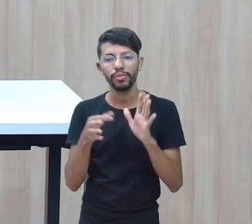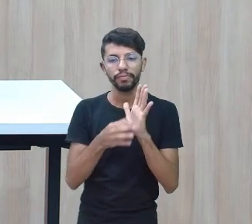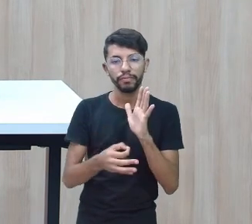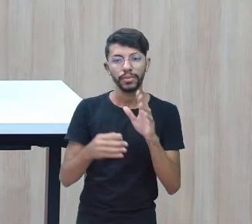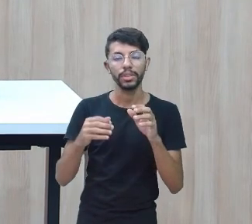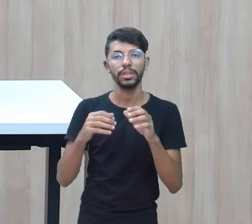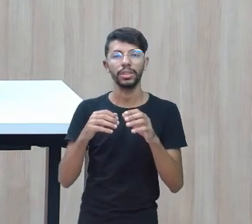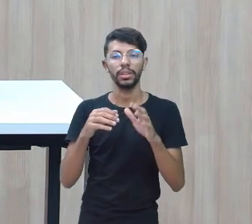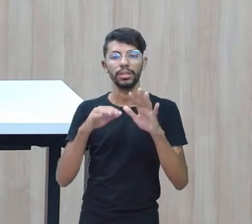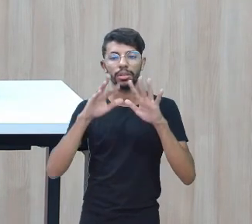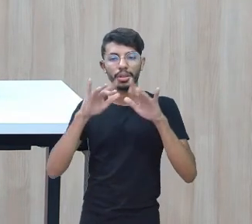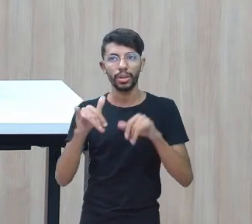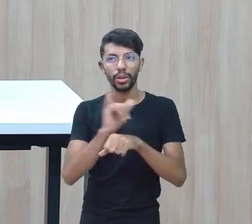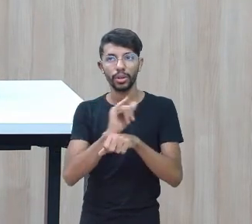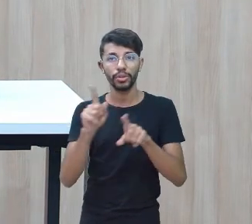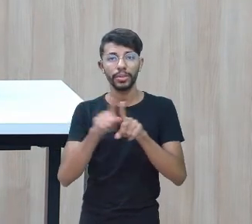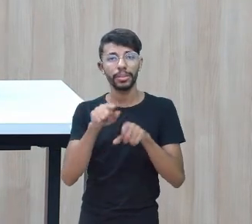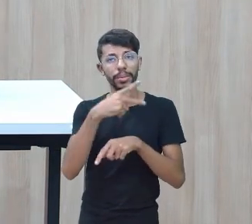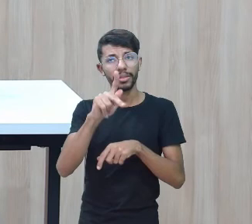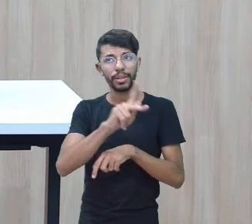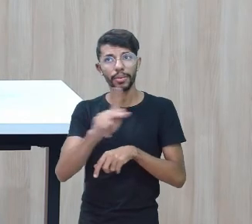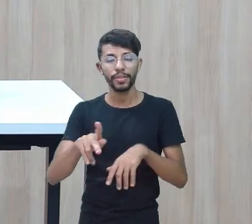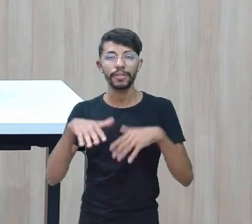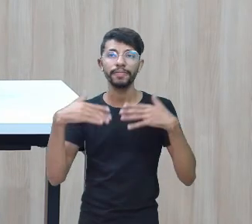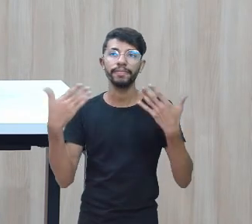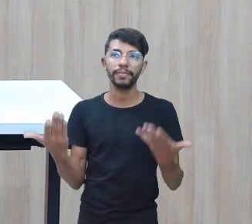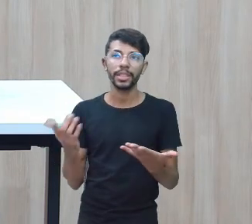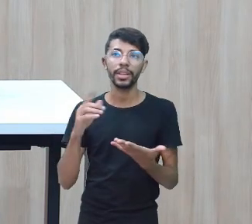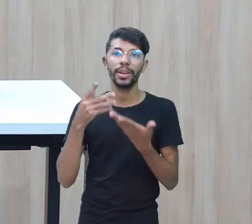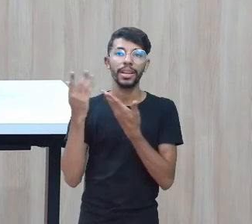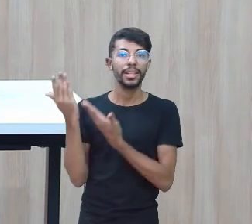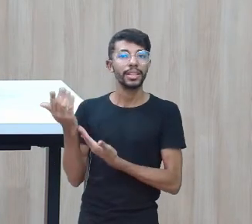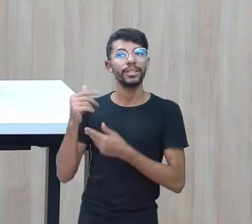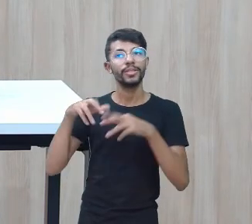nas próximas aulas, tá bom? Então é isso, pessoal. Espero que vocês